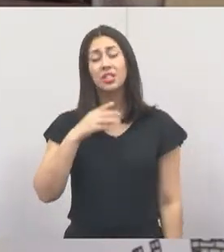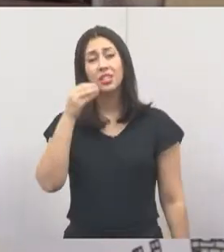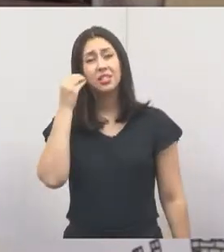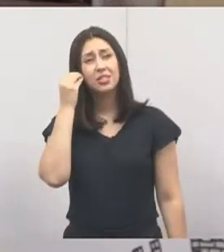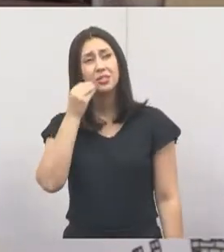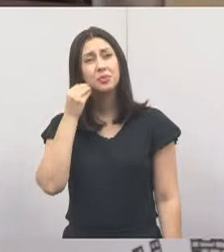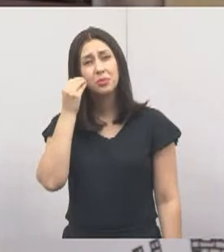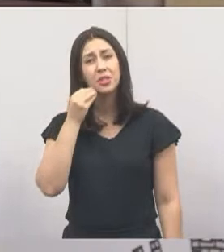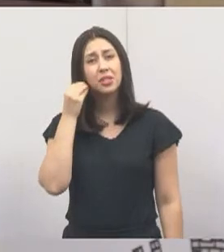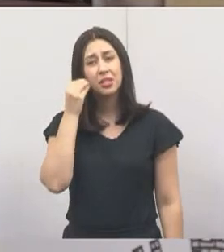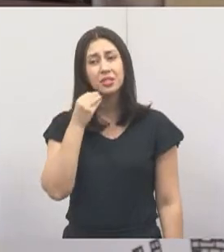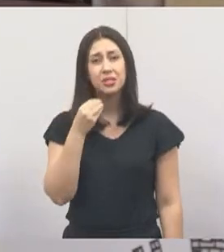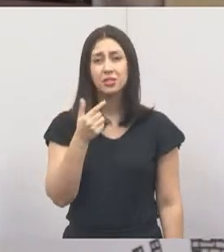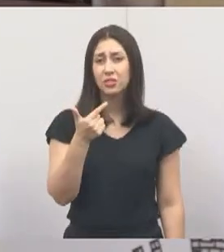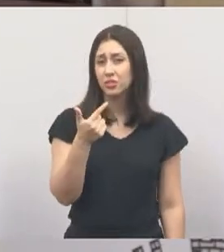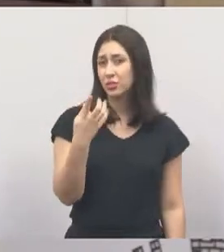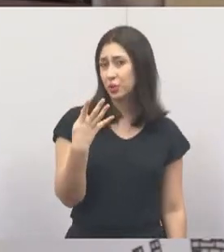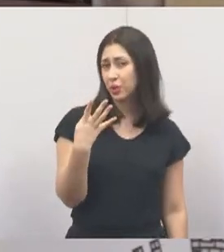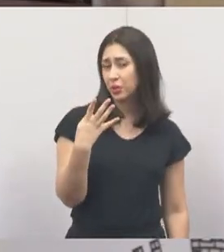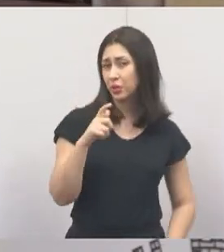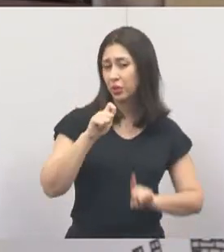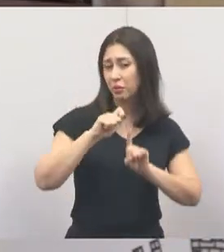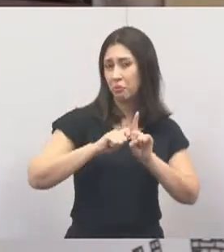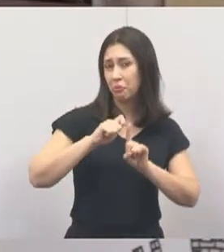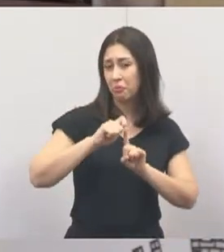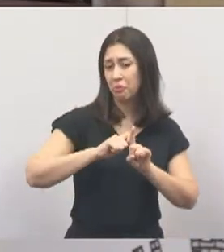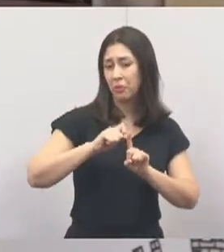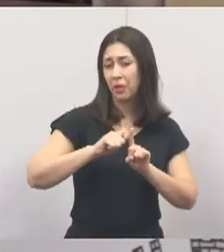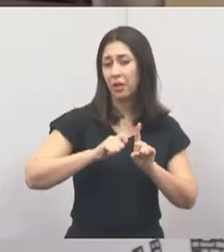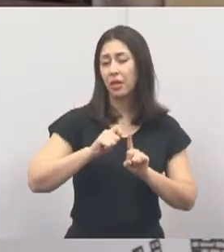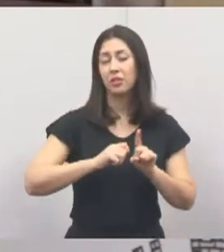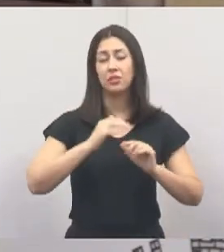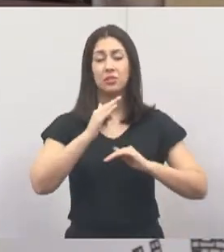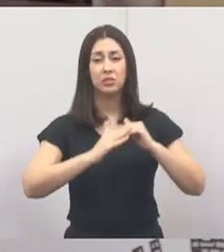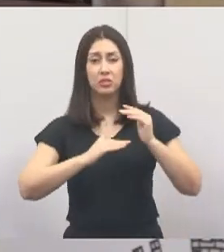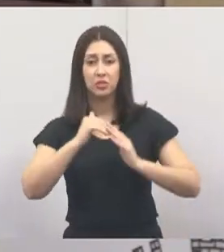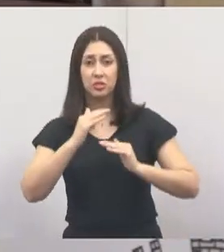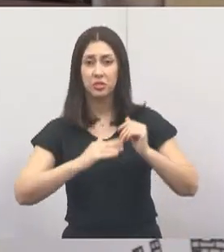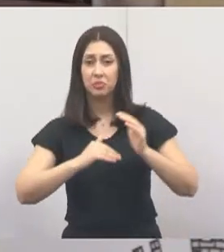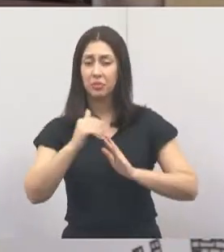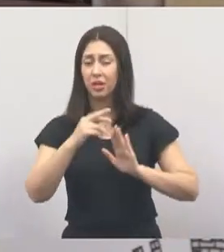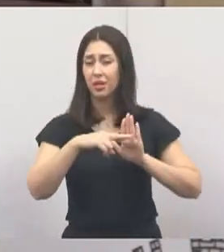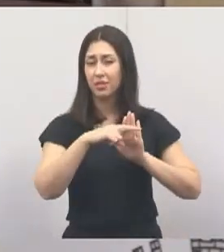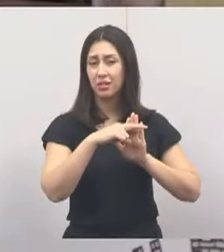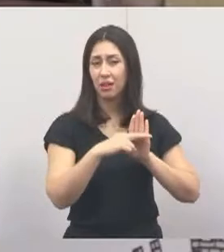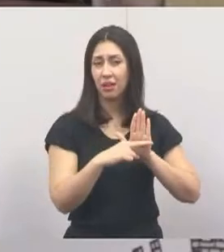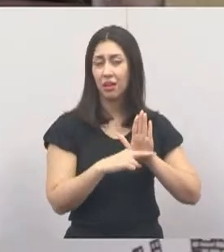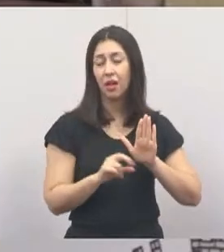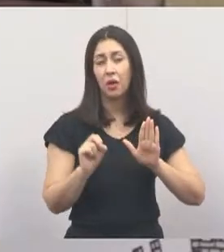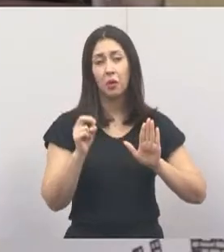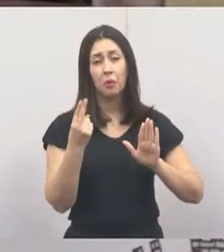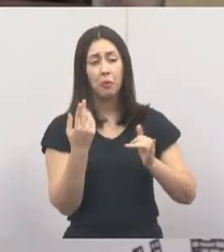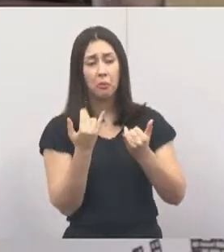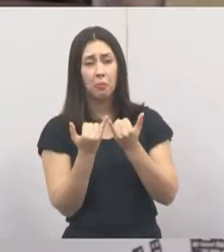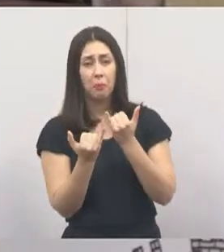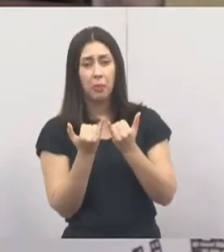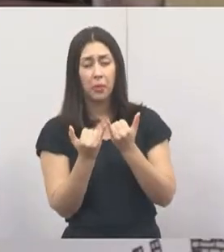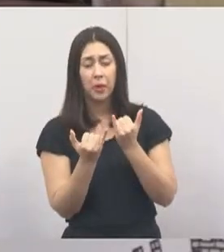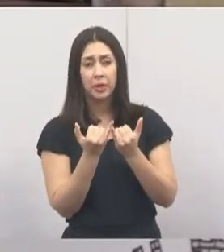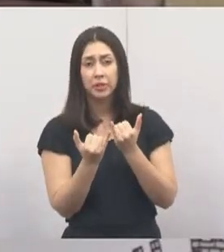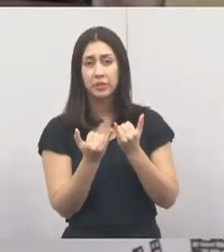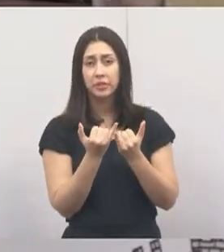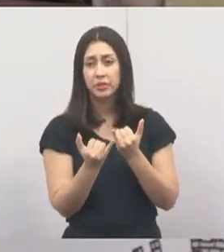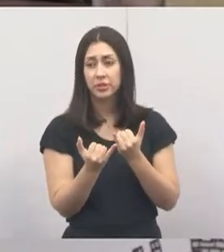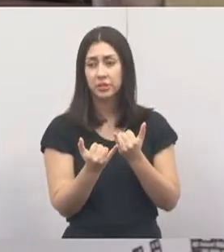mínima de 24 meses de efetivo exercício em atividade e hora regulamentada ou similar,